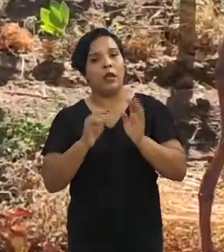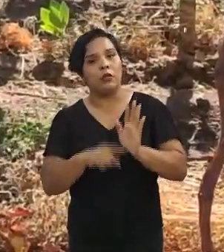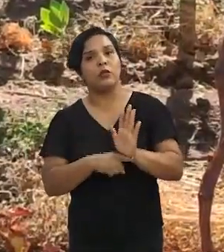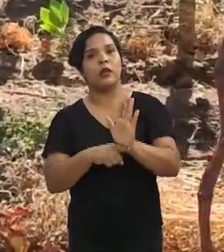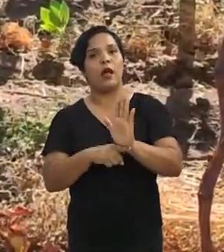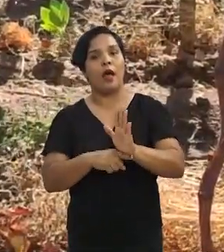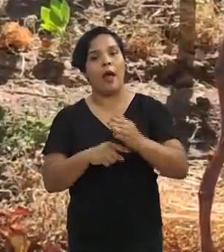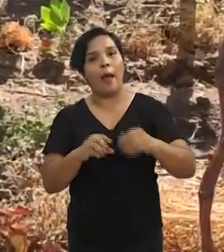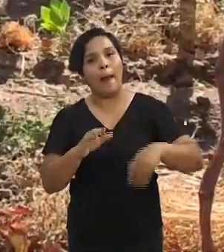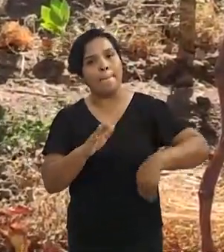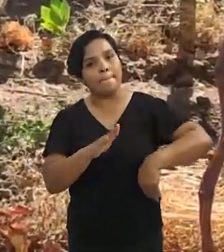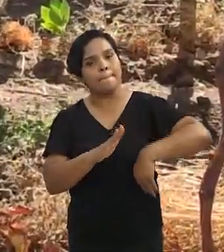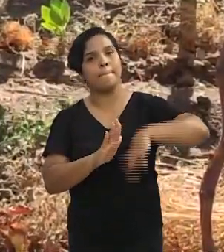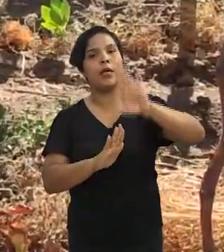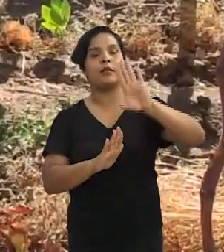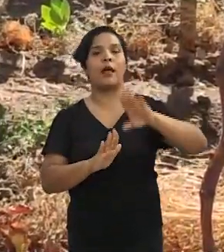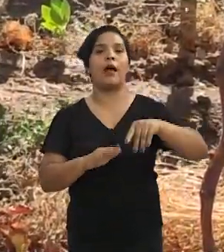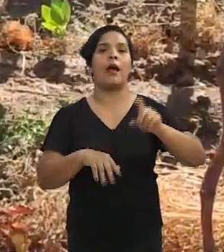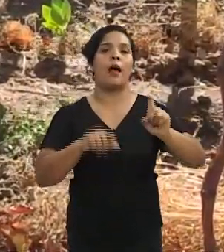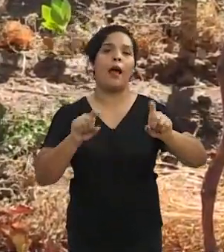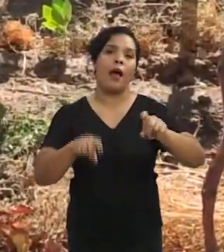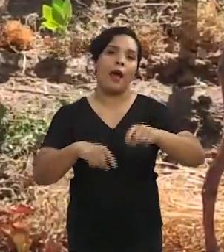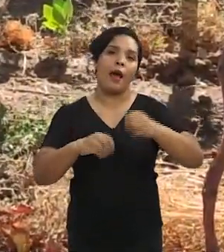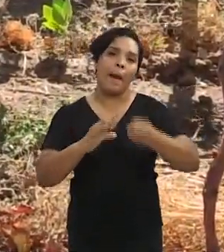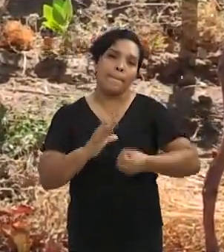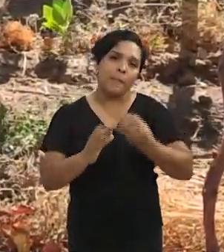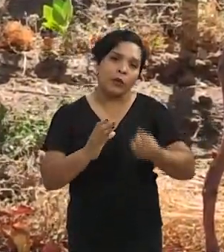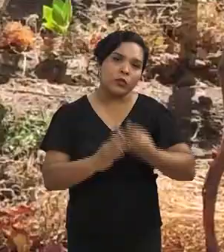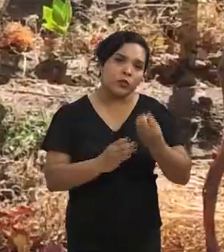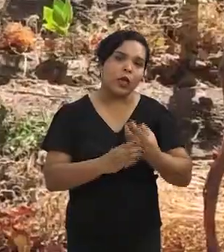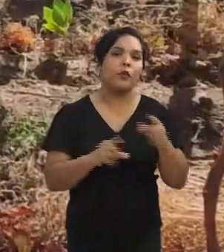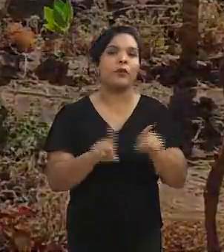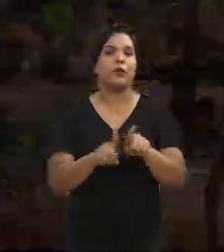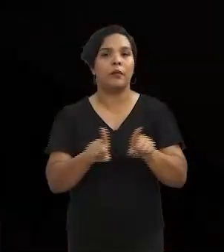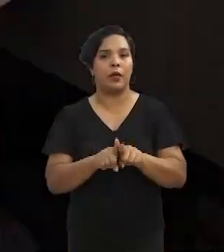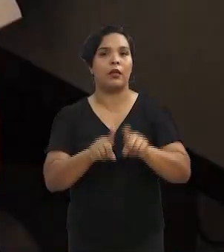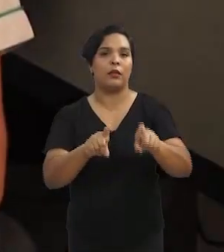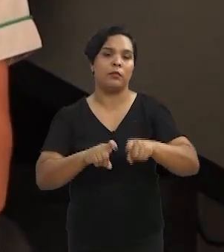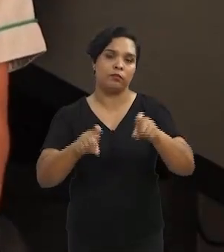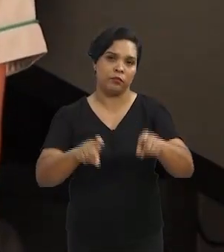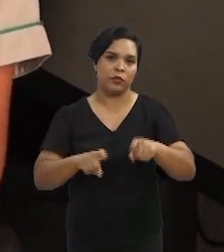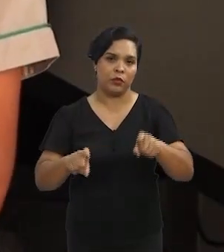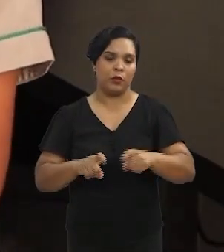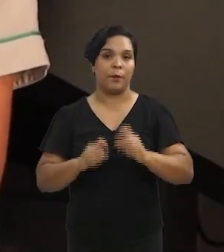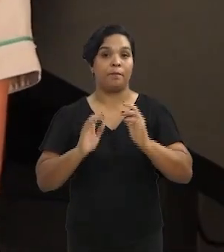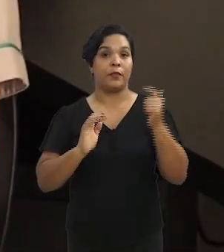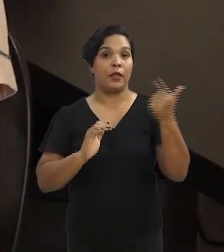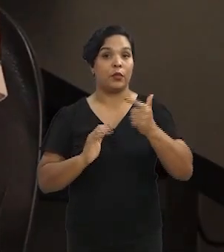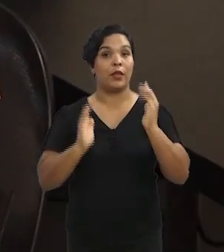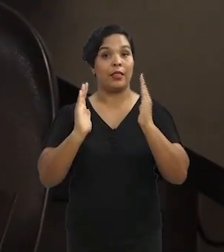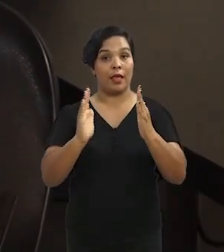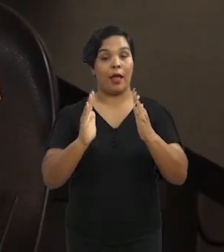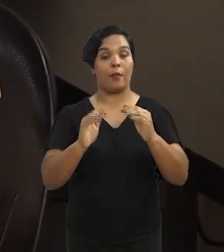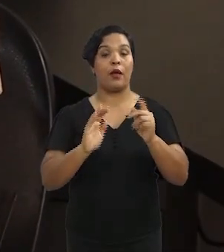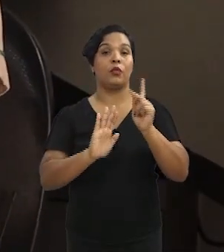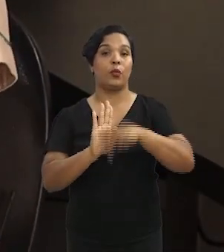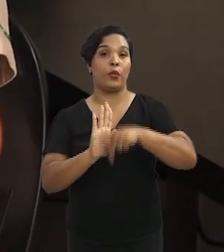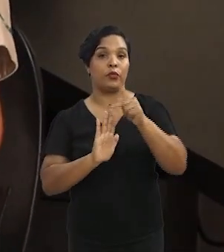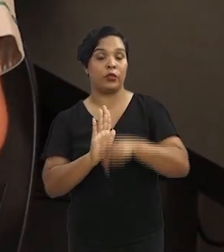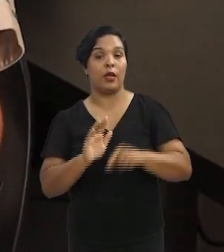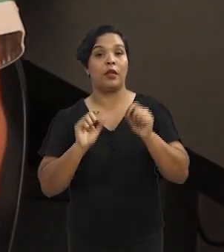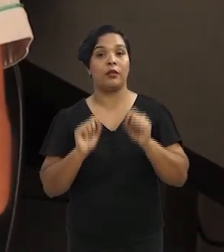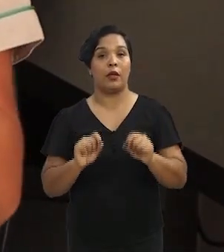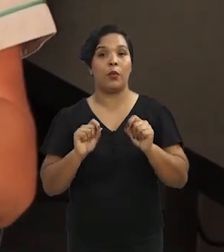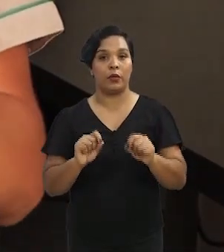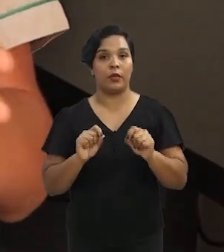para aumentar a produtividade quanto para aumentar a qualidade das suas lavouras. Uma segunda etapa do projeto, ela